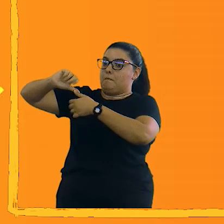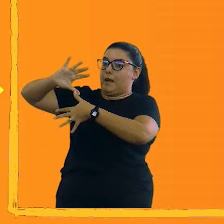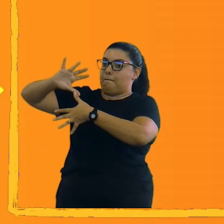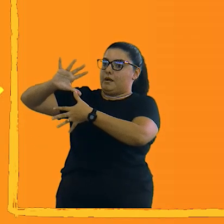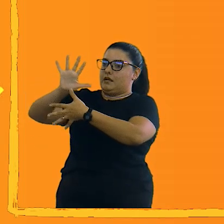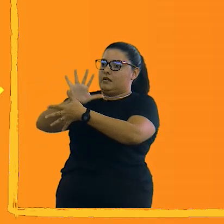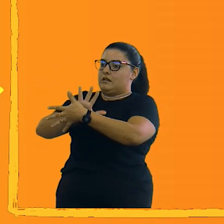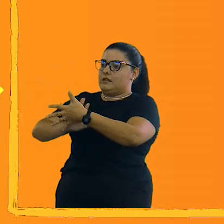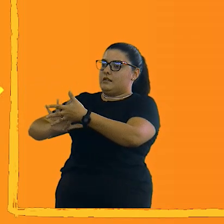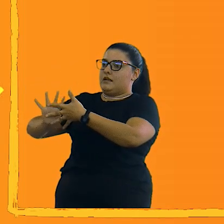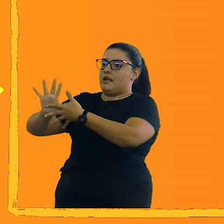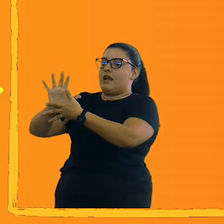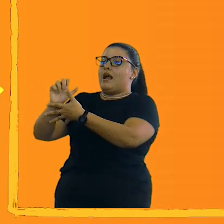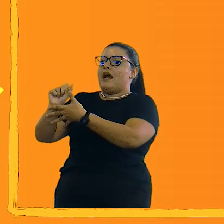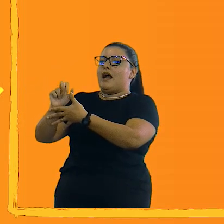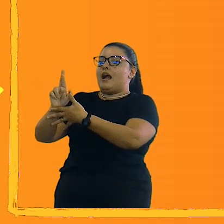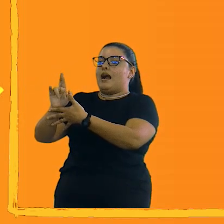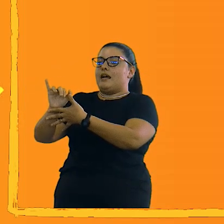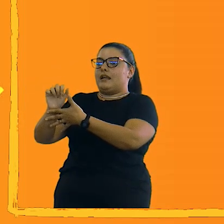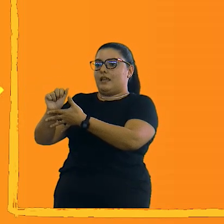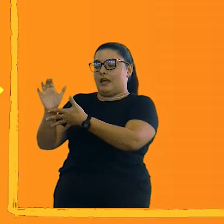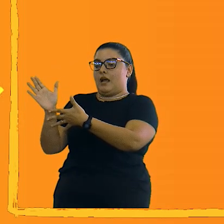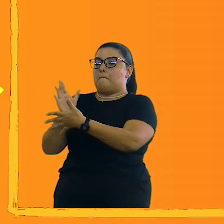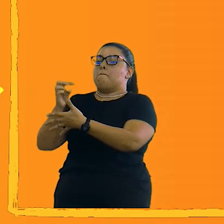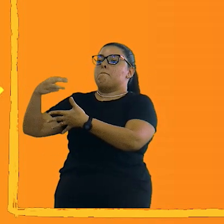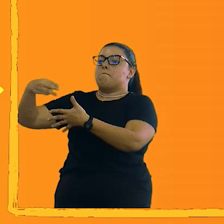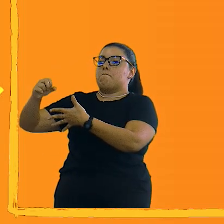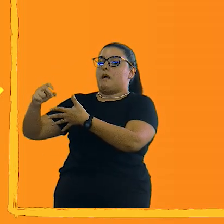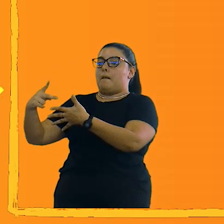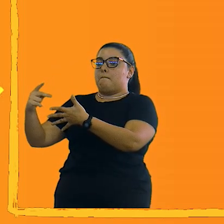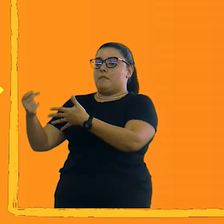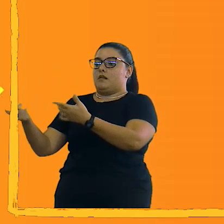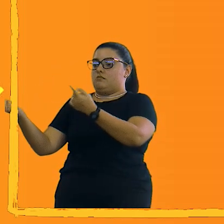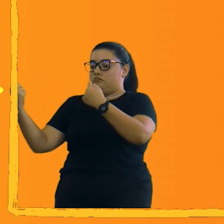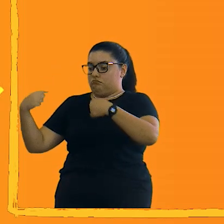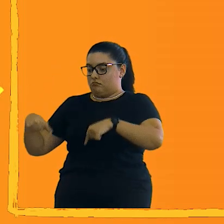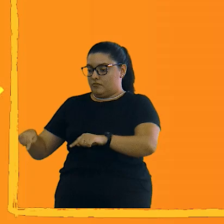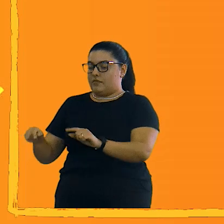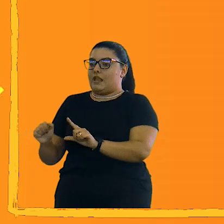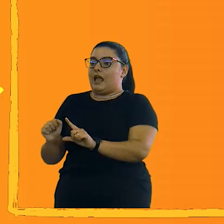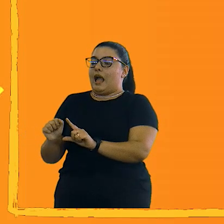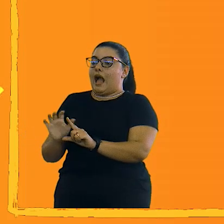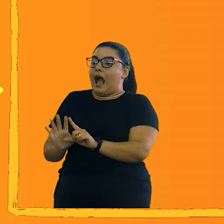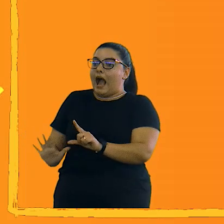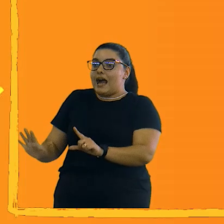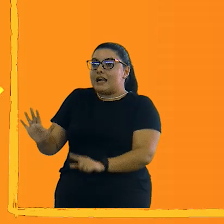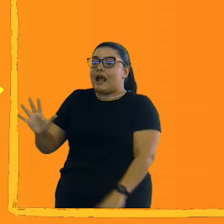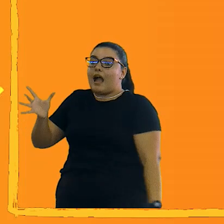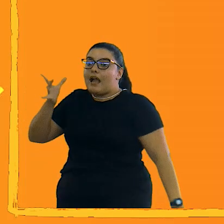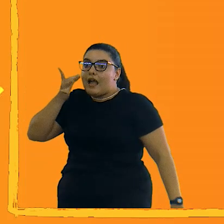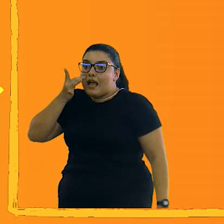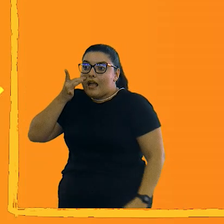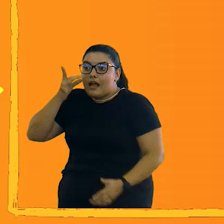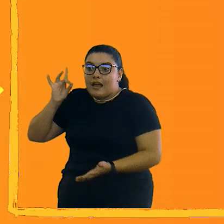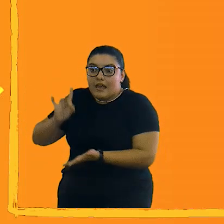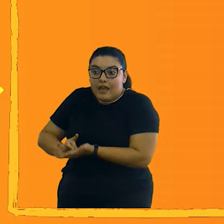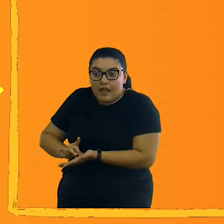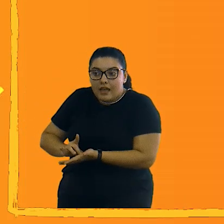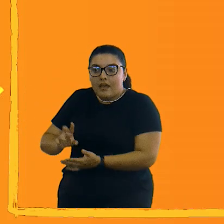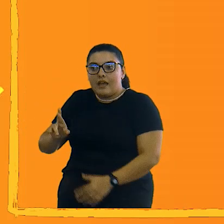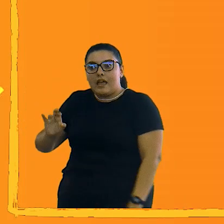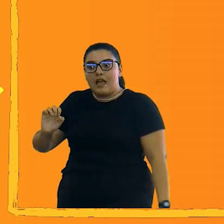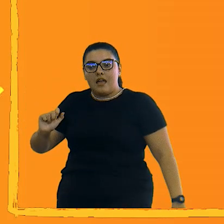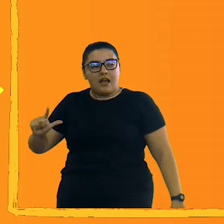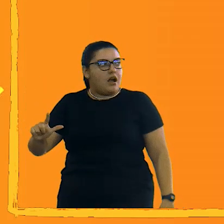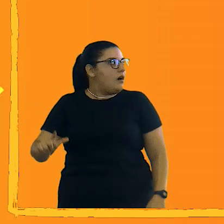mapa área real escala ao quadrado